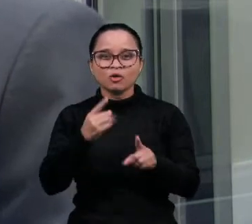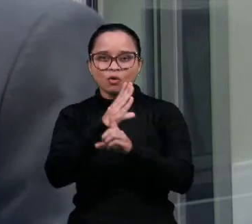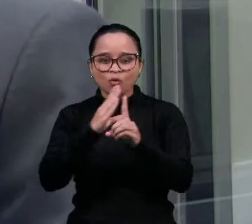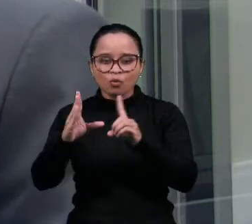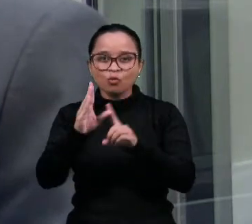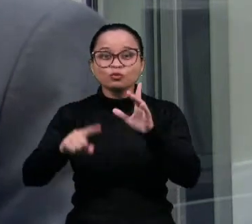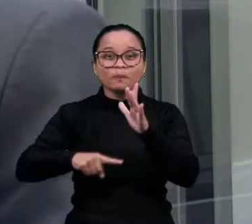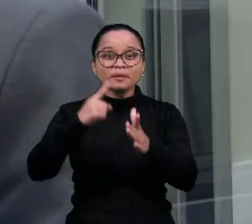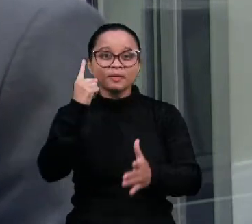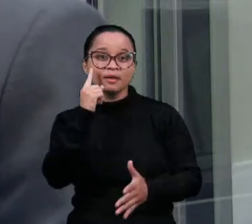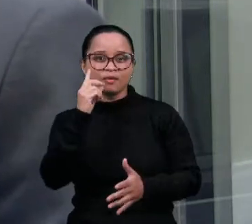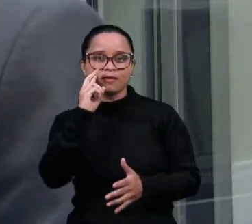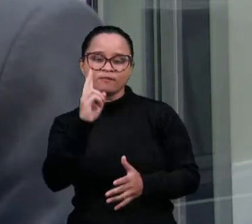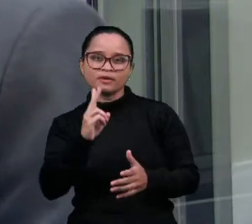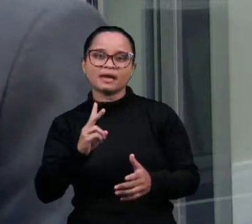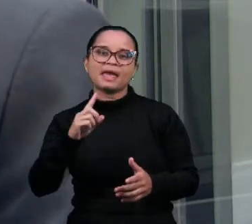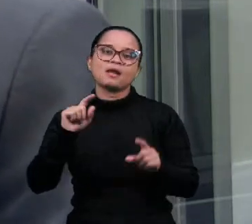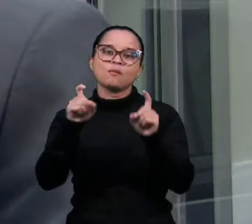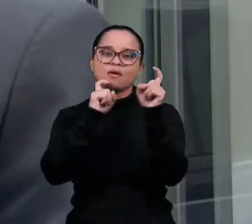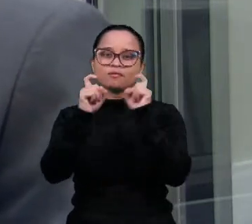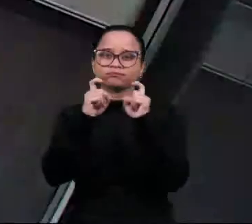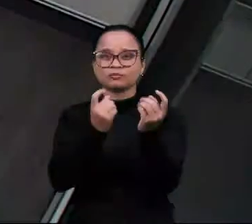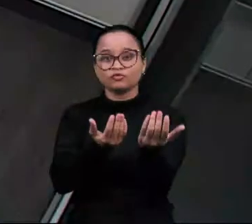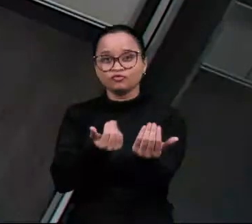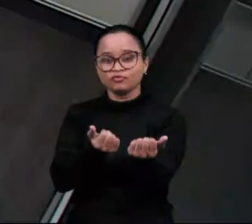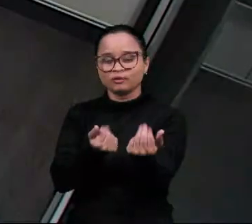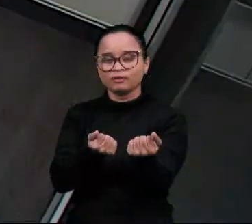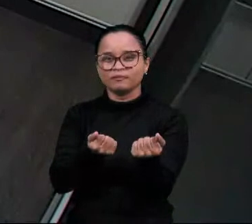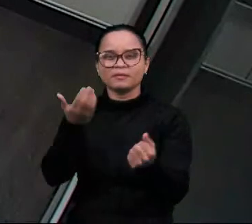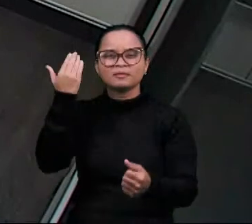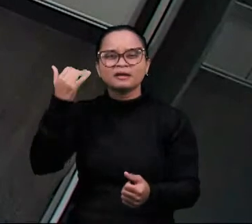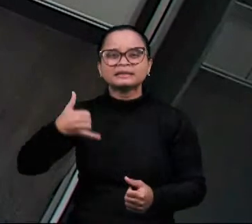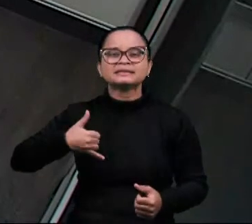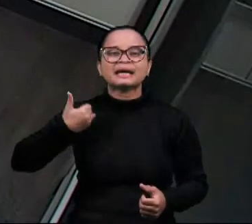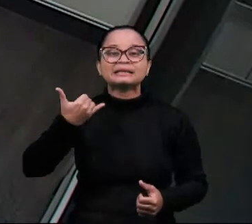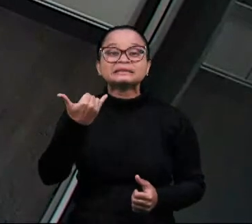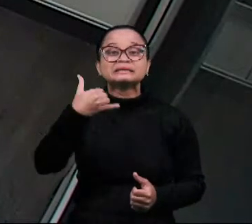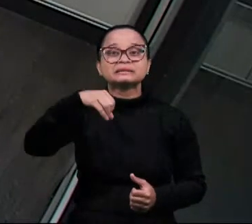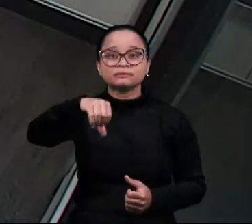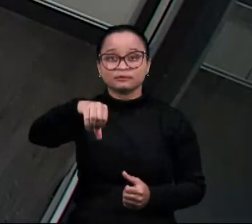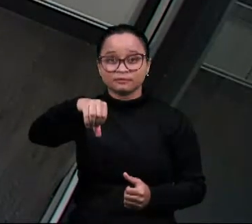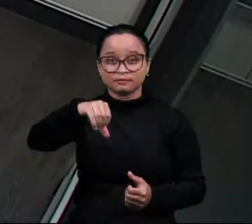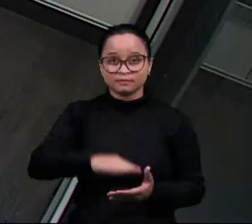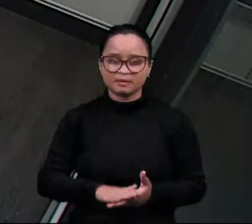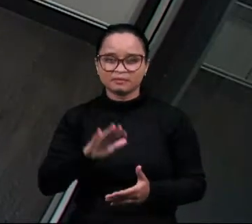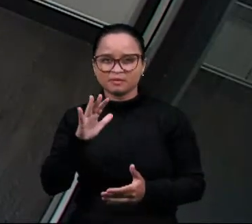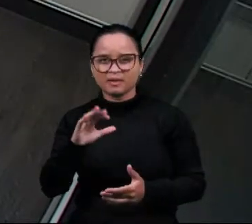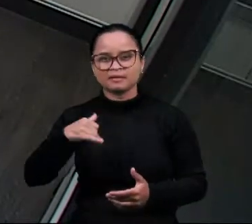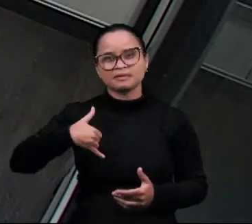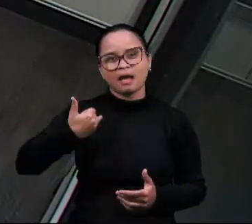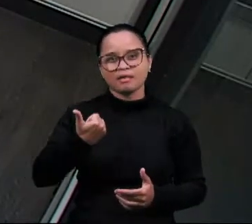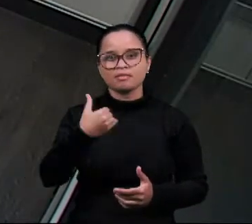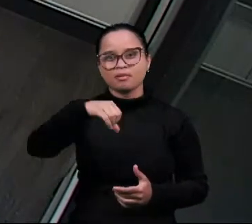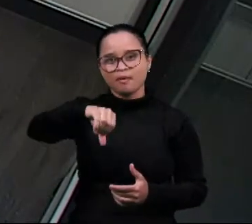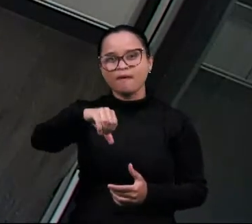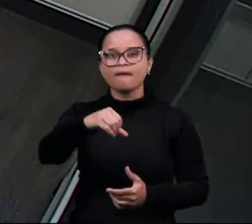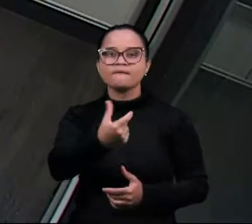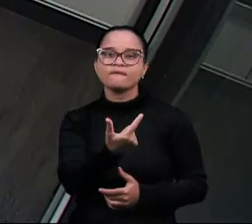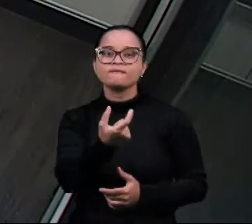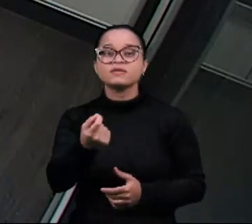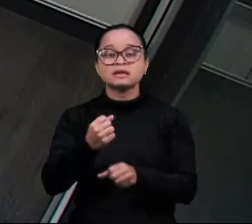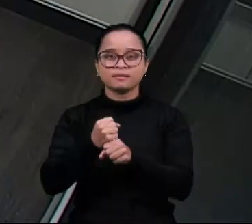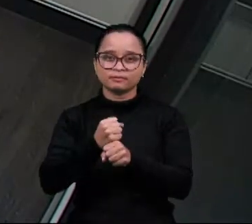jovens. Olha aí, e o senhor tinha quantos anos na época? Eu tinha 19 anos, Glória 19 para 20 anos, mais ou menos.